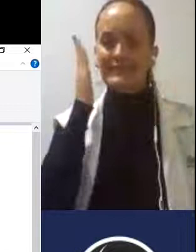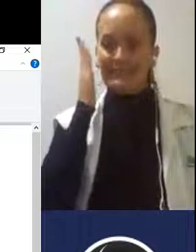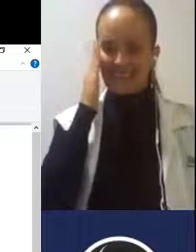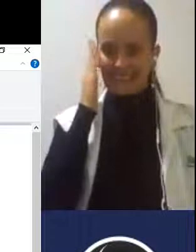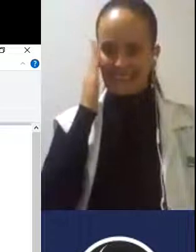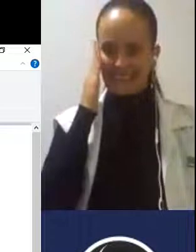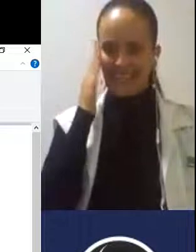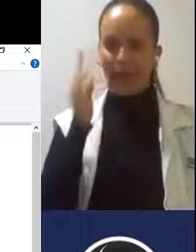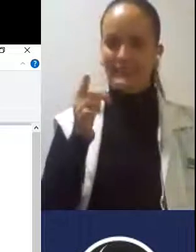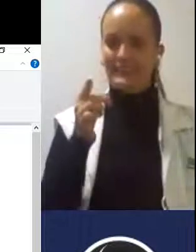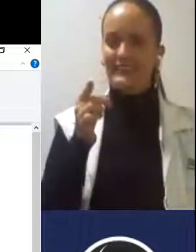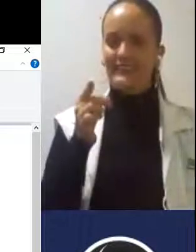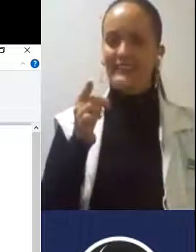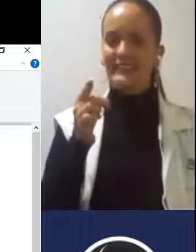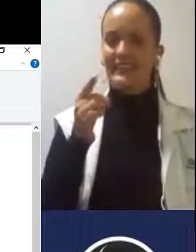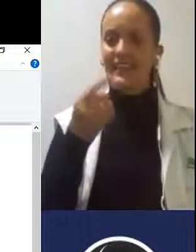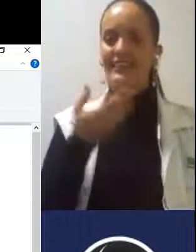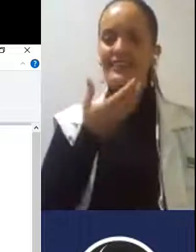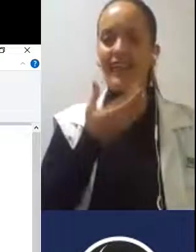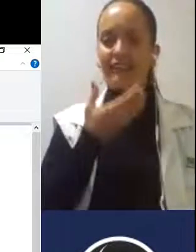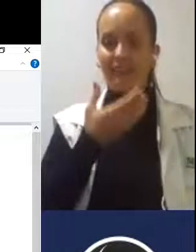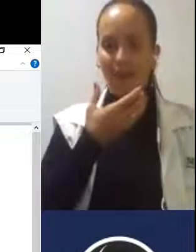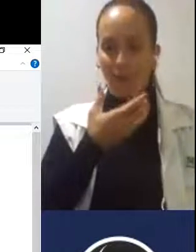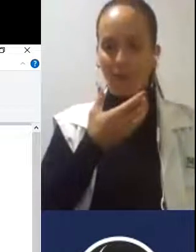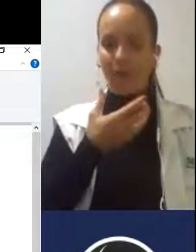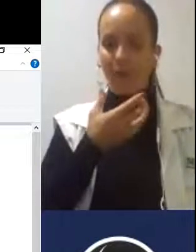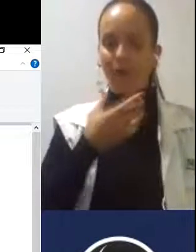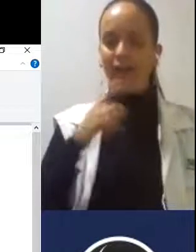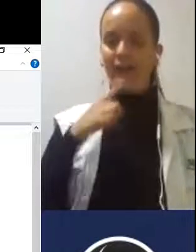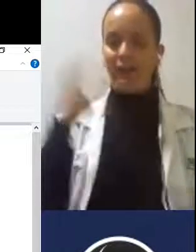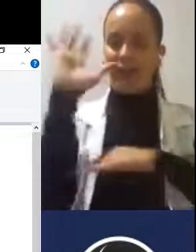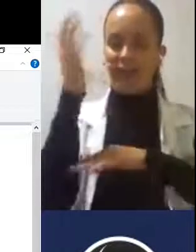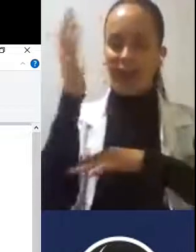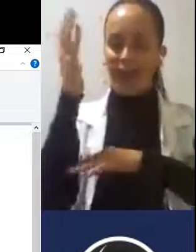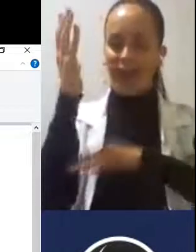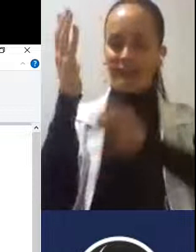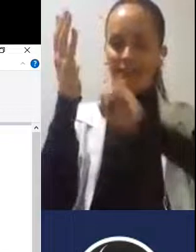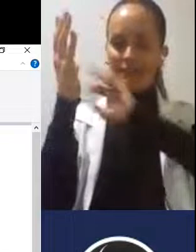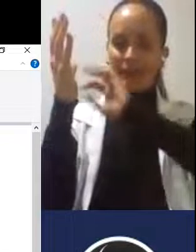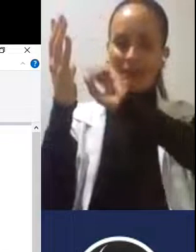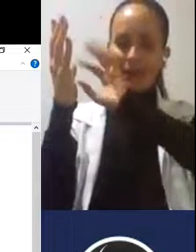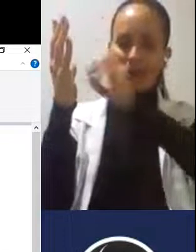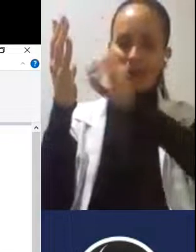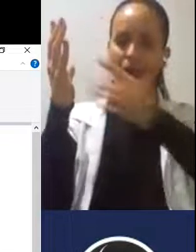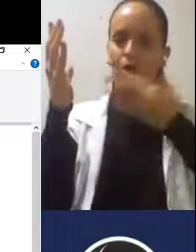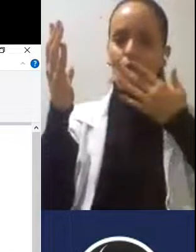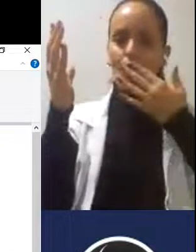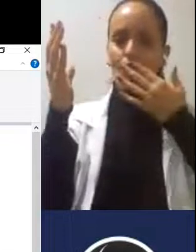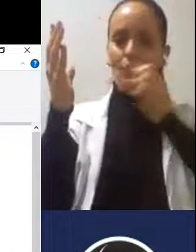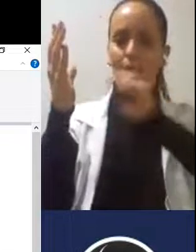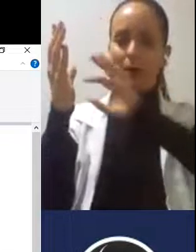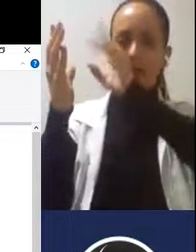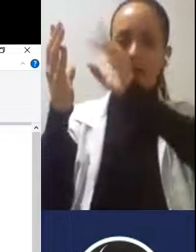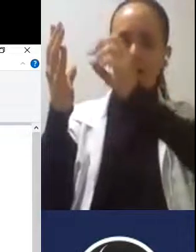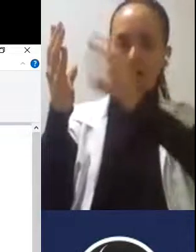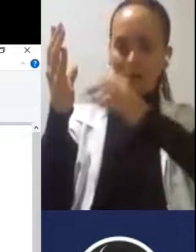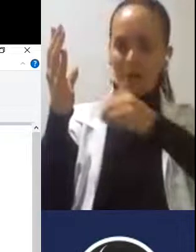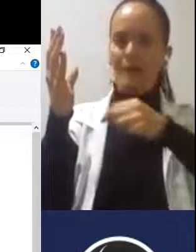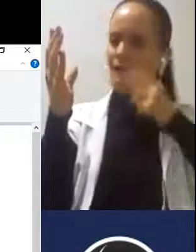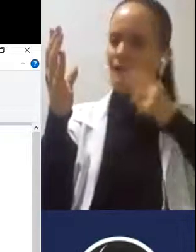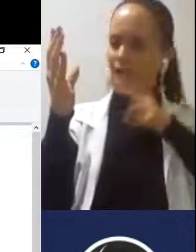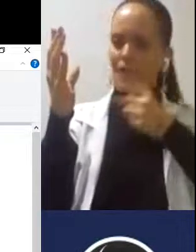outros pisca-pisca não funciona também, né? Então, o pisca-pisca é um exemplo de associação em série. E a associação em paralelo é a maioria das